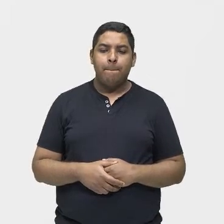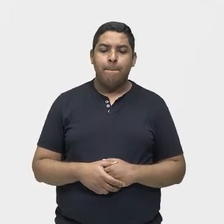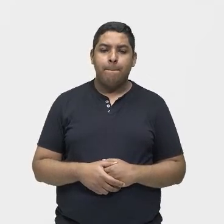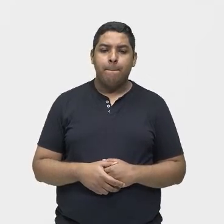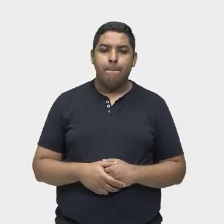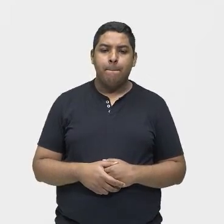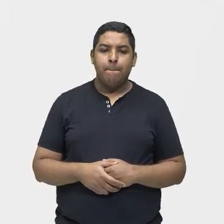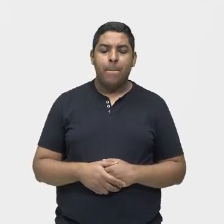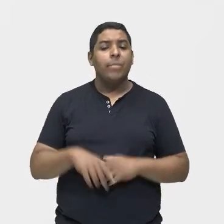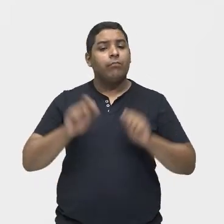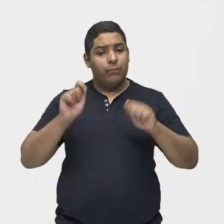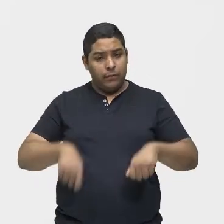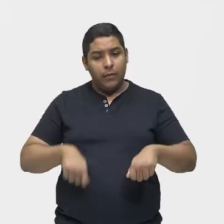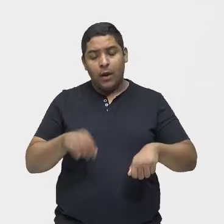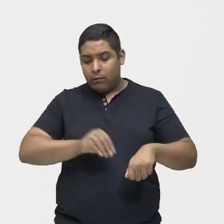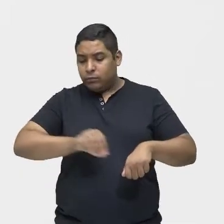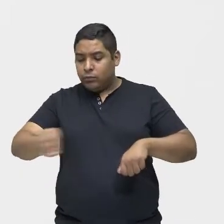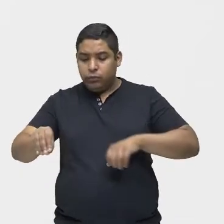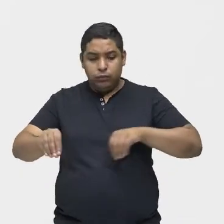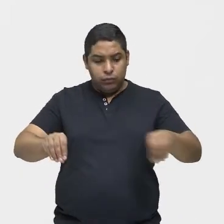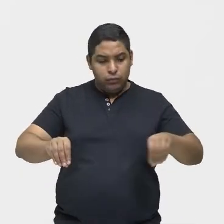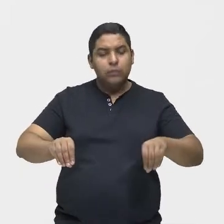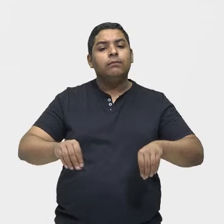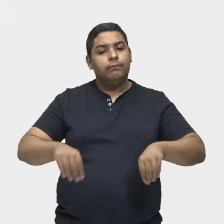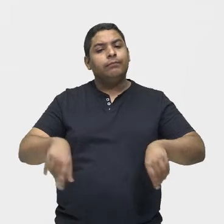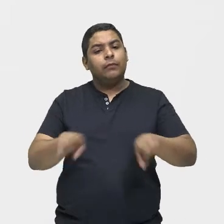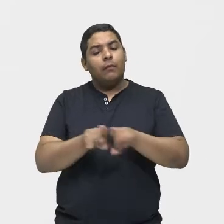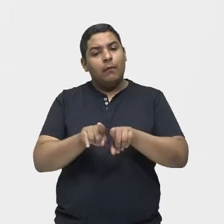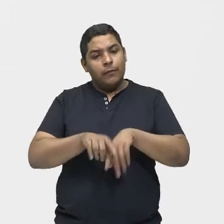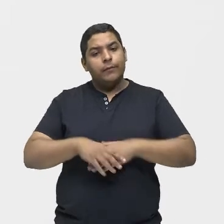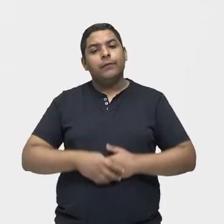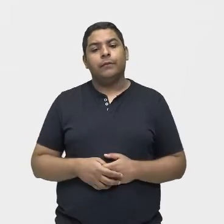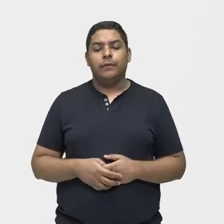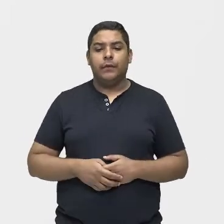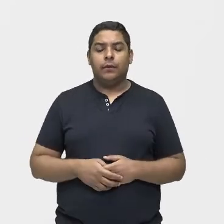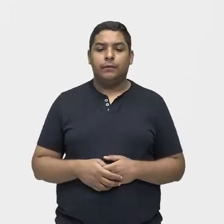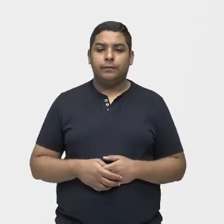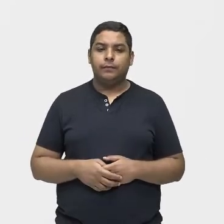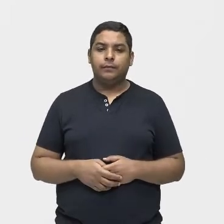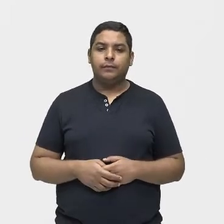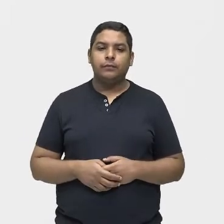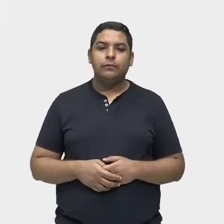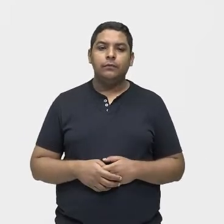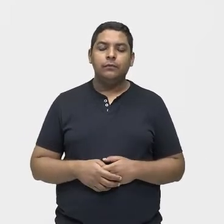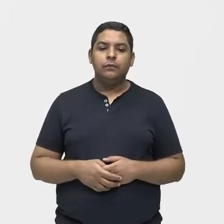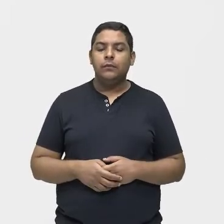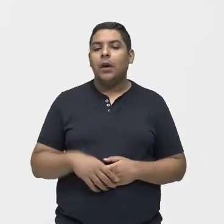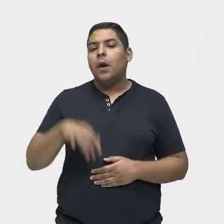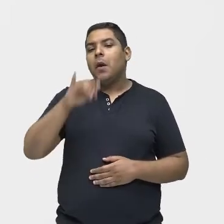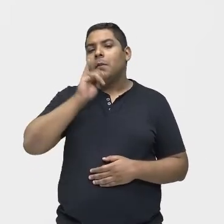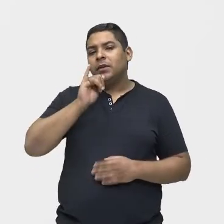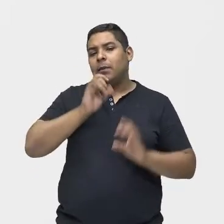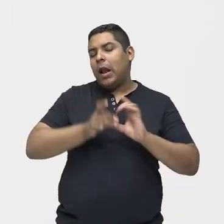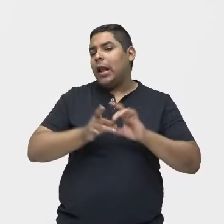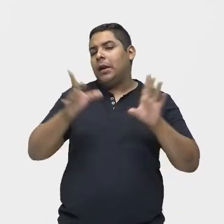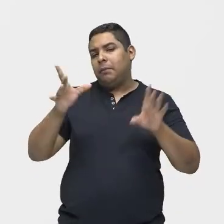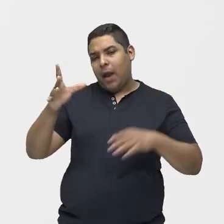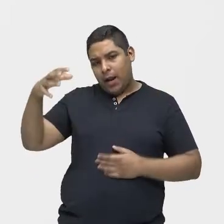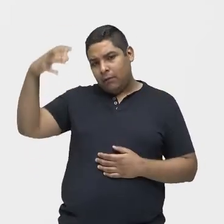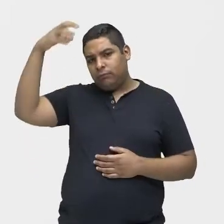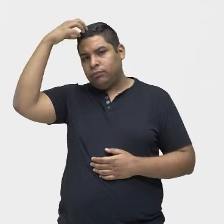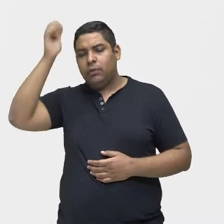diagonal. Outro tipo de abertura é quando o bispo libera para a casa que ele